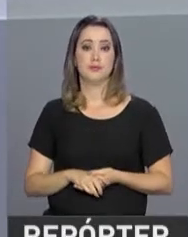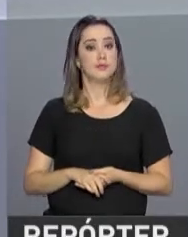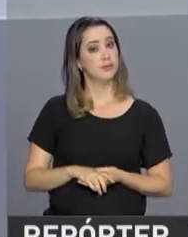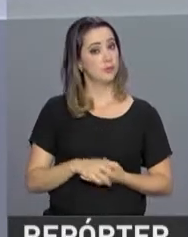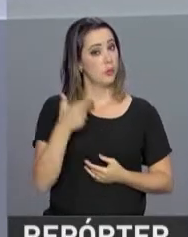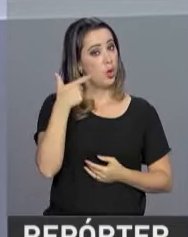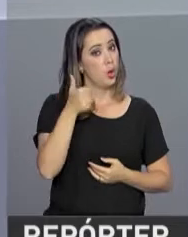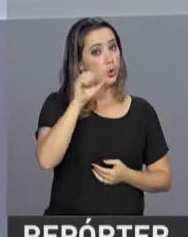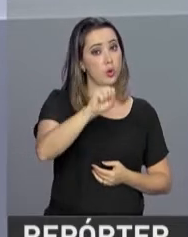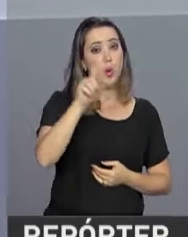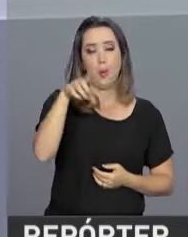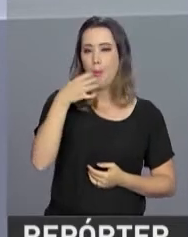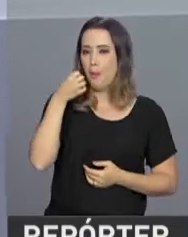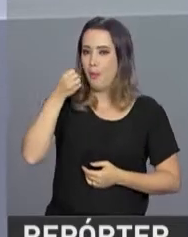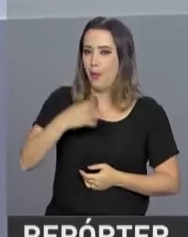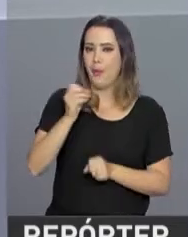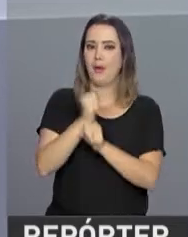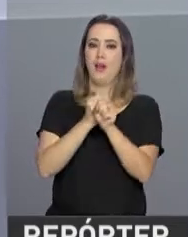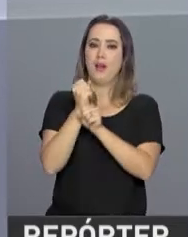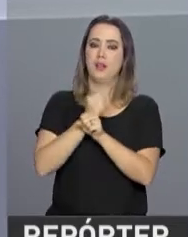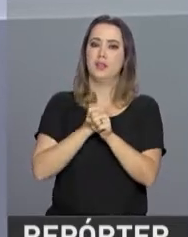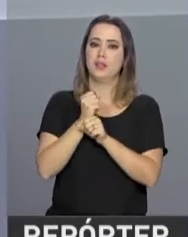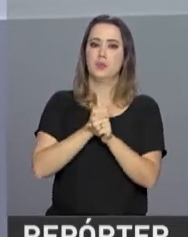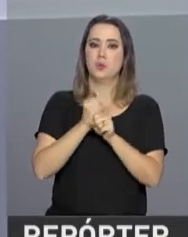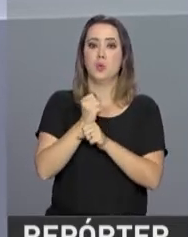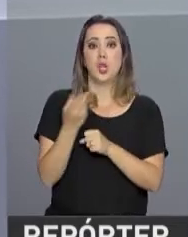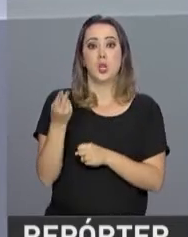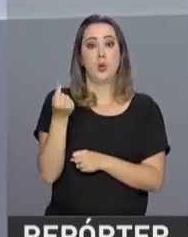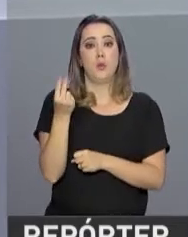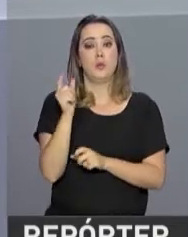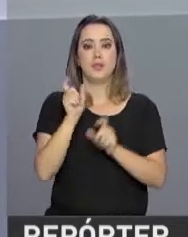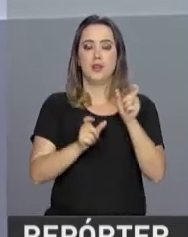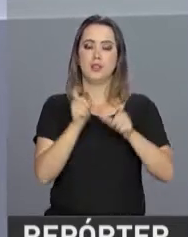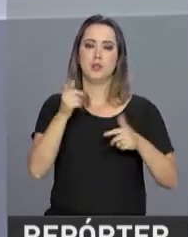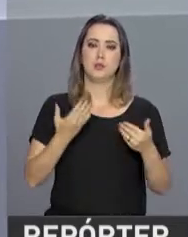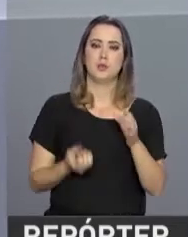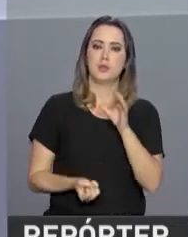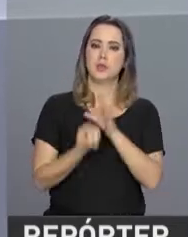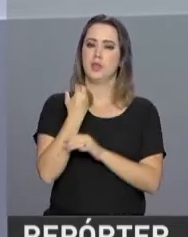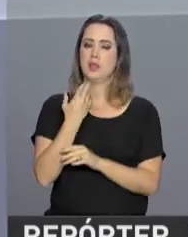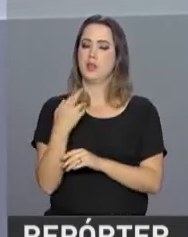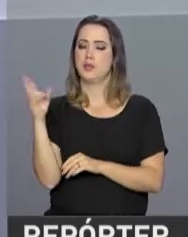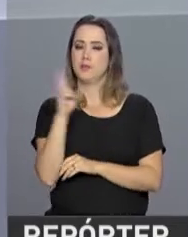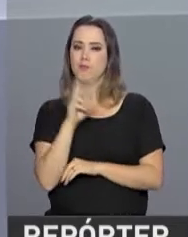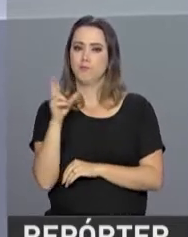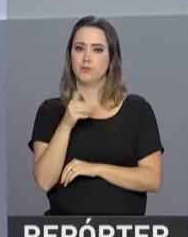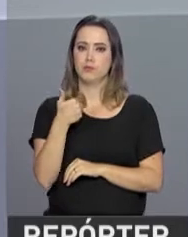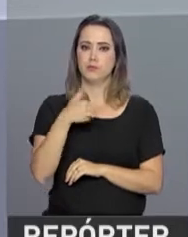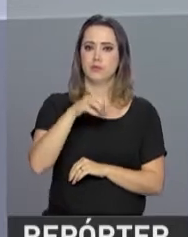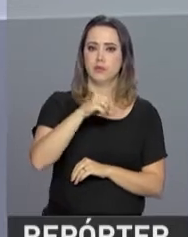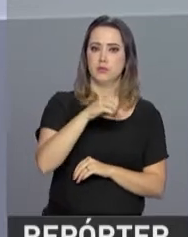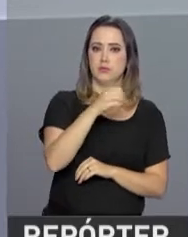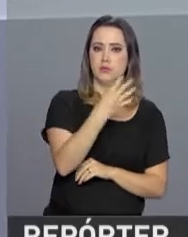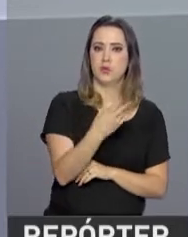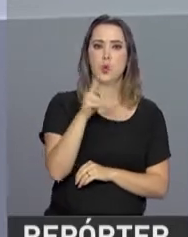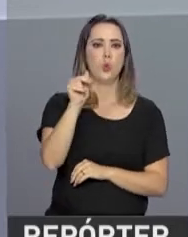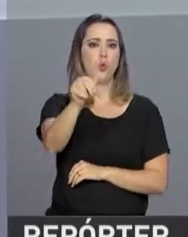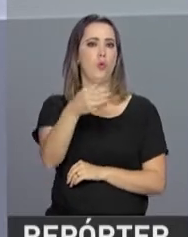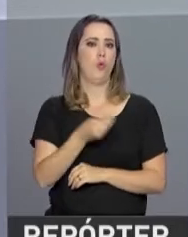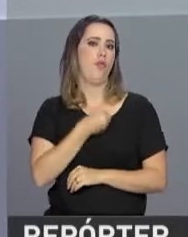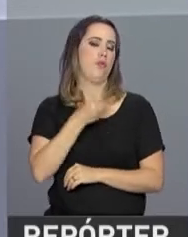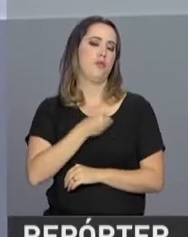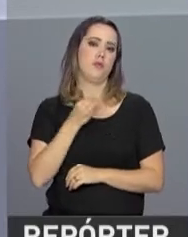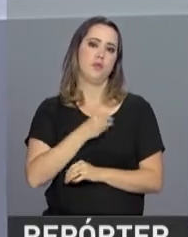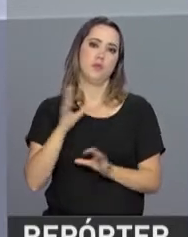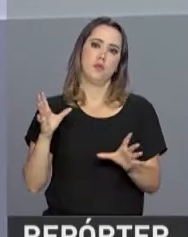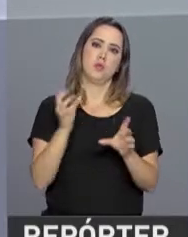2018 está sendo um bom ano para o bolso dos brasileiros. Desde a criação do Plano Real, em 94, nunca vivemos um acumulado